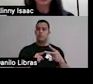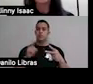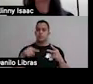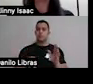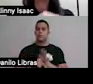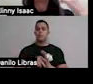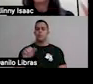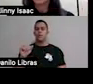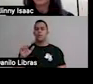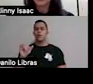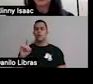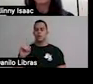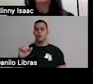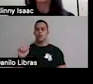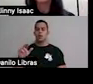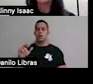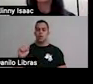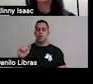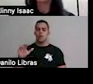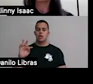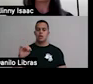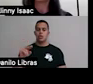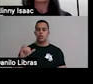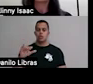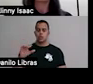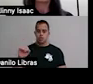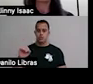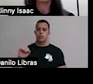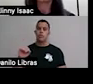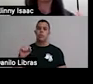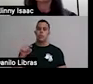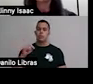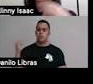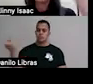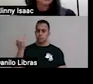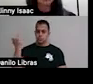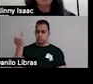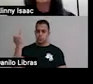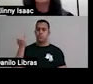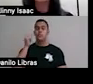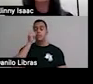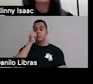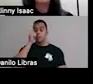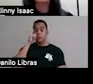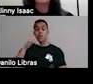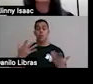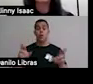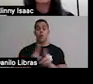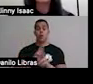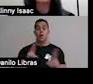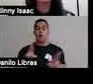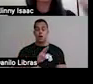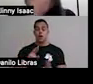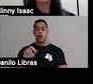ácido araquidônico, são importantes mediadores lipídicos, portanto, nesse sistema endocannabinoide. E qual que é a relação agora dos